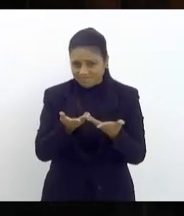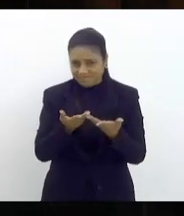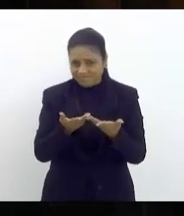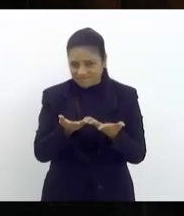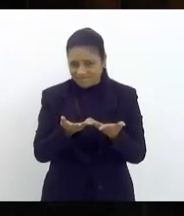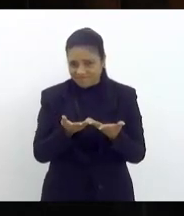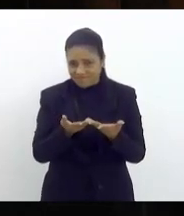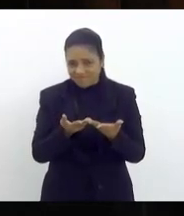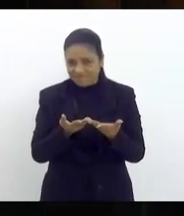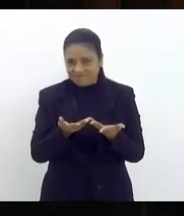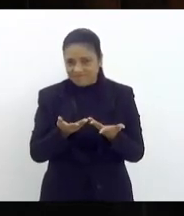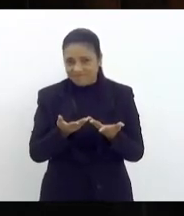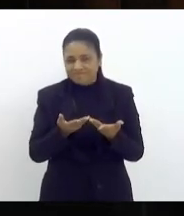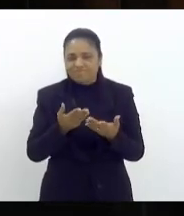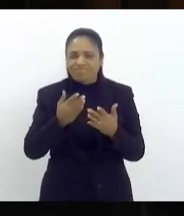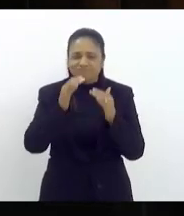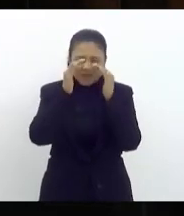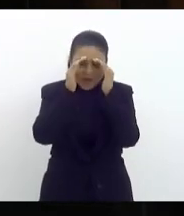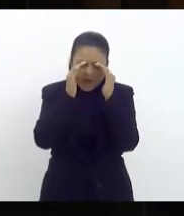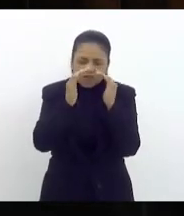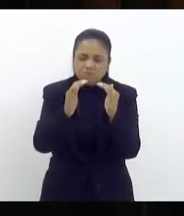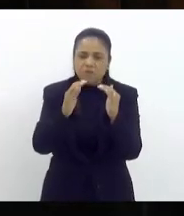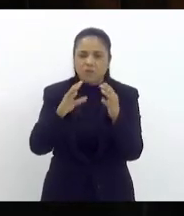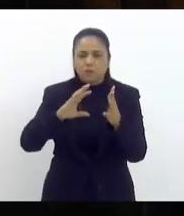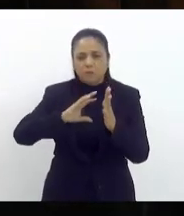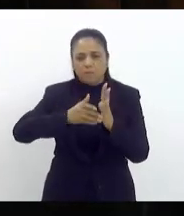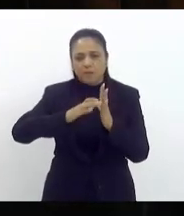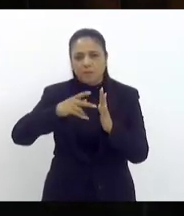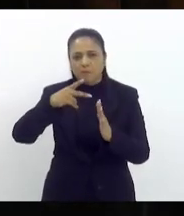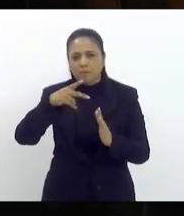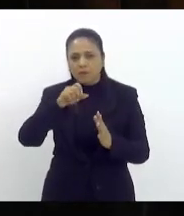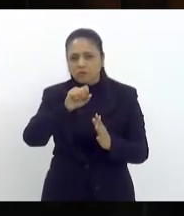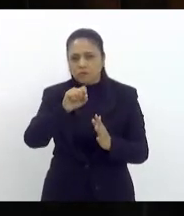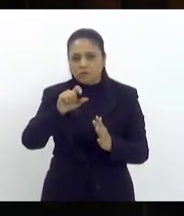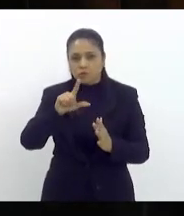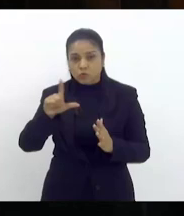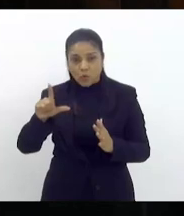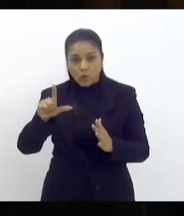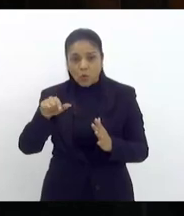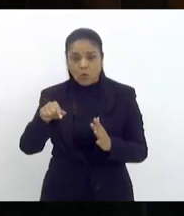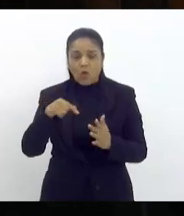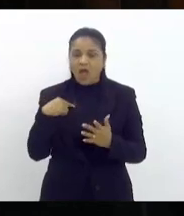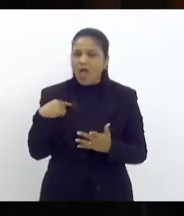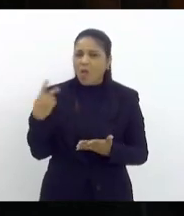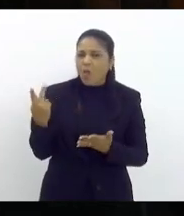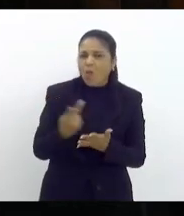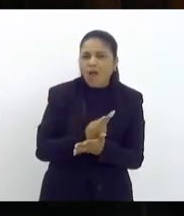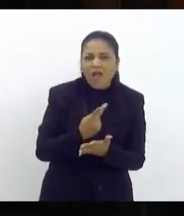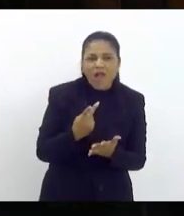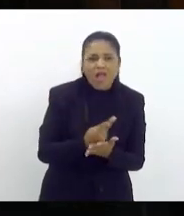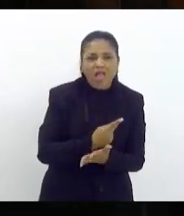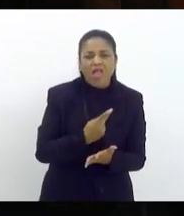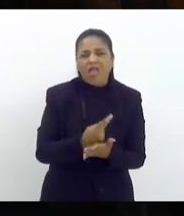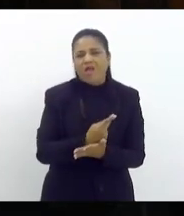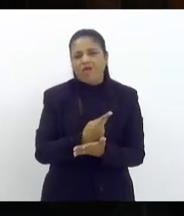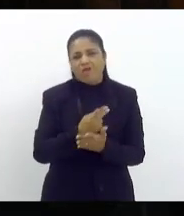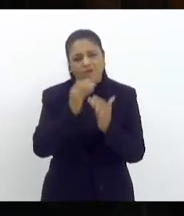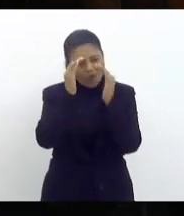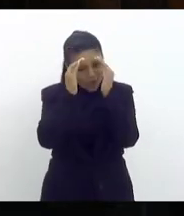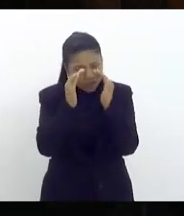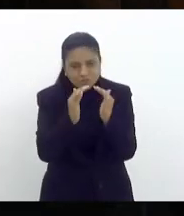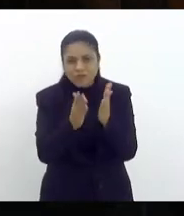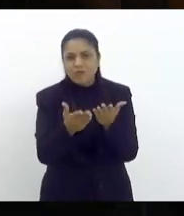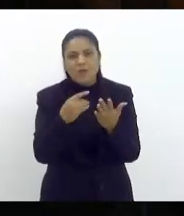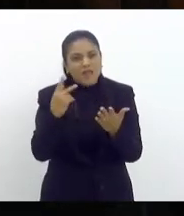com todo respeito a bancada do pessoal tem um diálogo fraterno é um erro é um erro muito grande votar contra